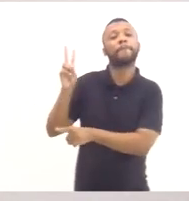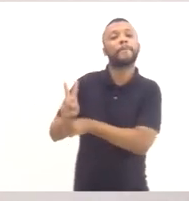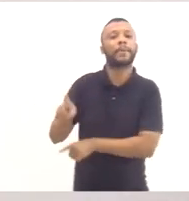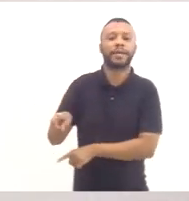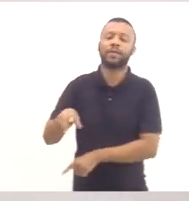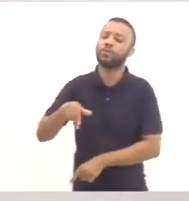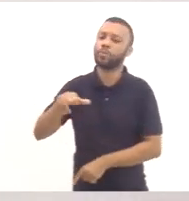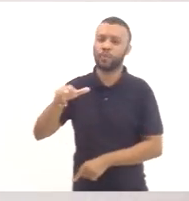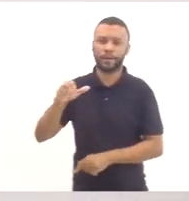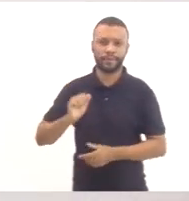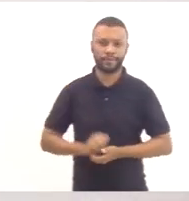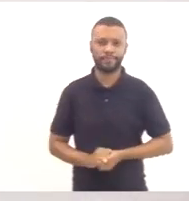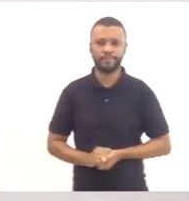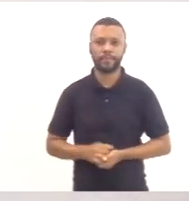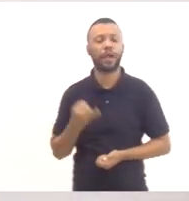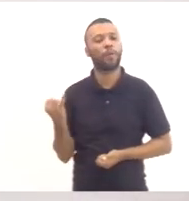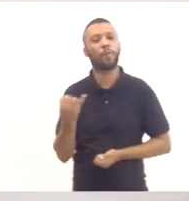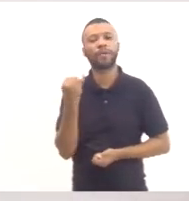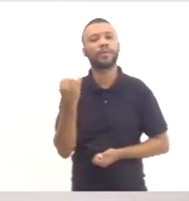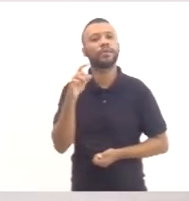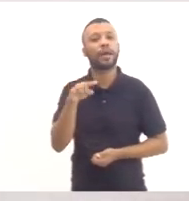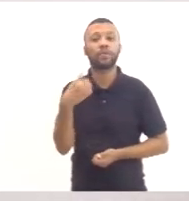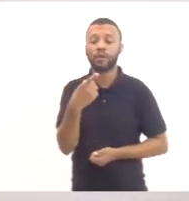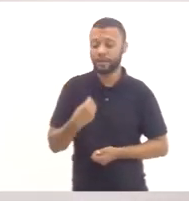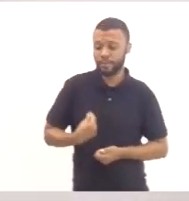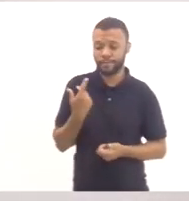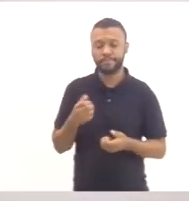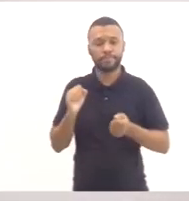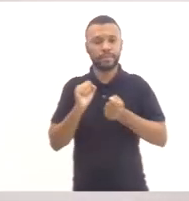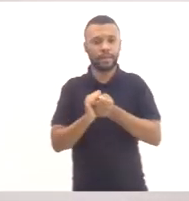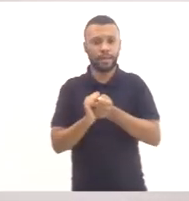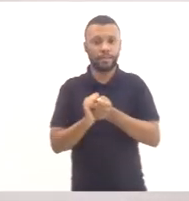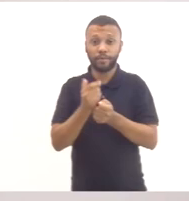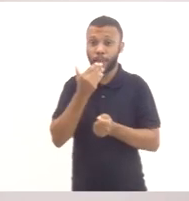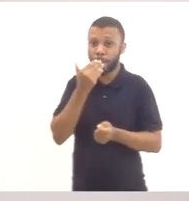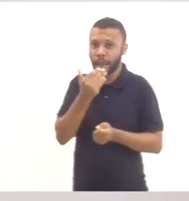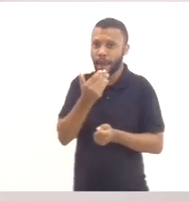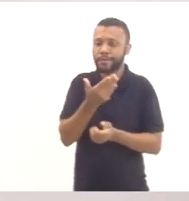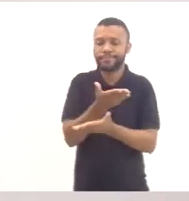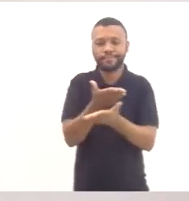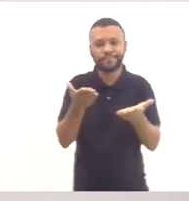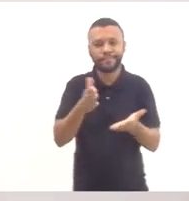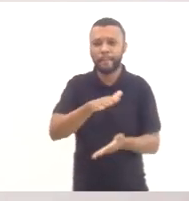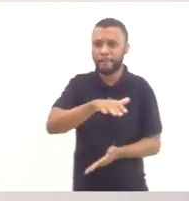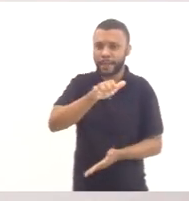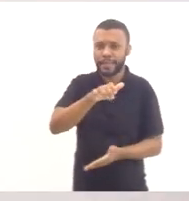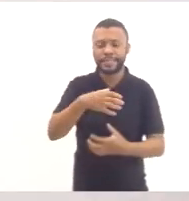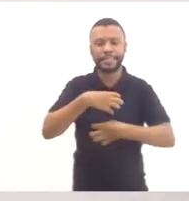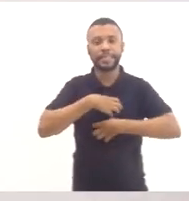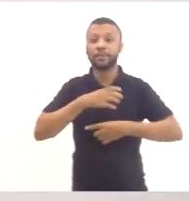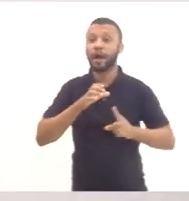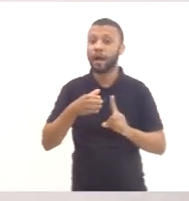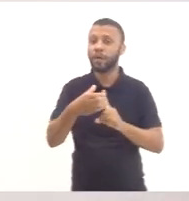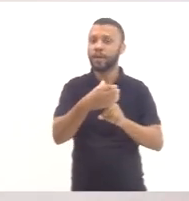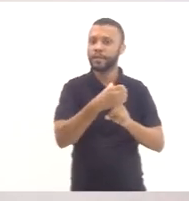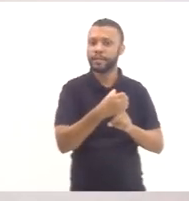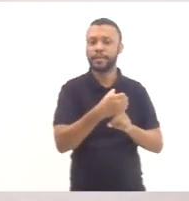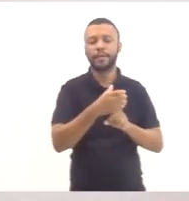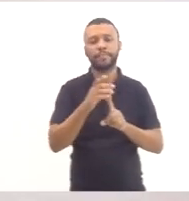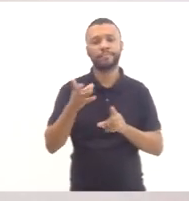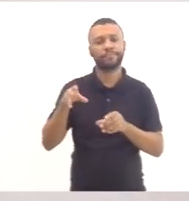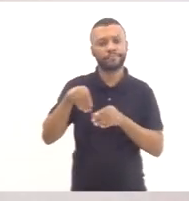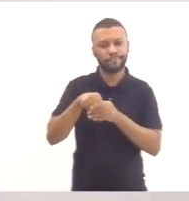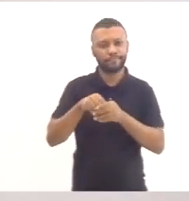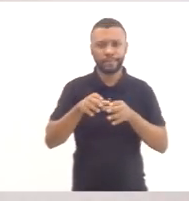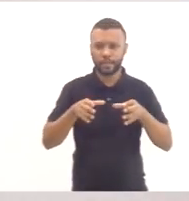o importante é estamos aqui e peço para as senhoras mães que se sintam acolhidas por essa comissão